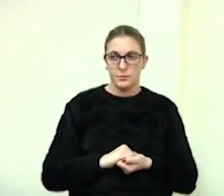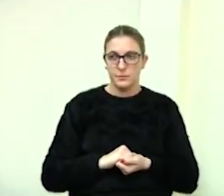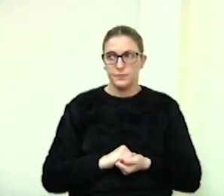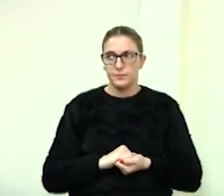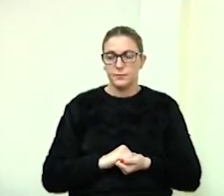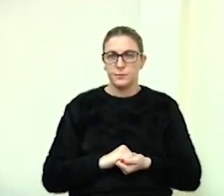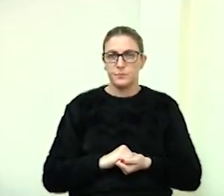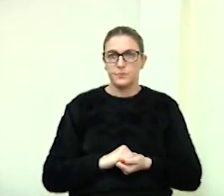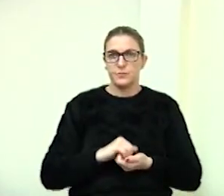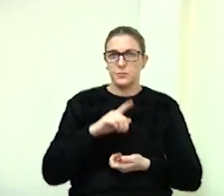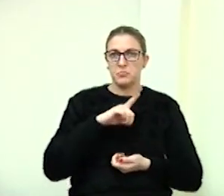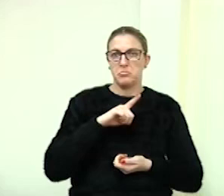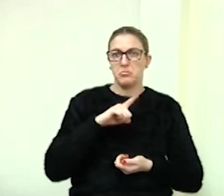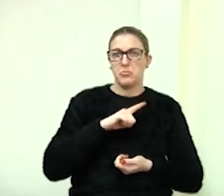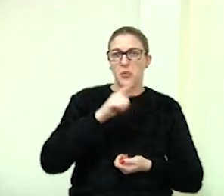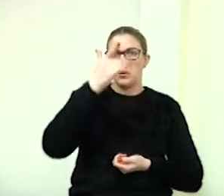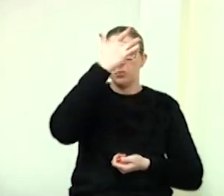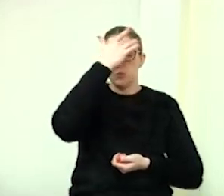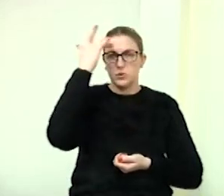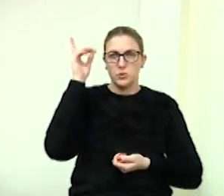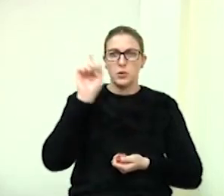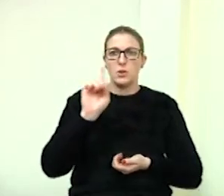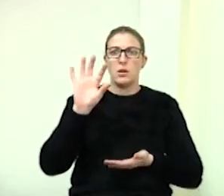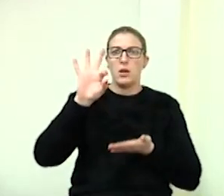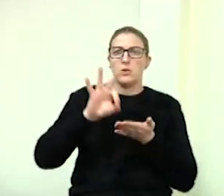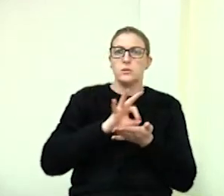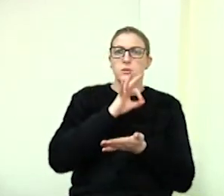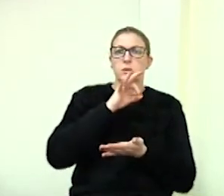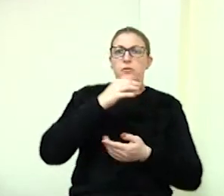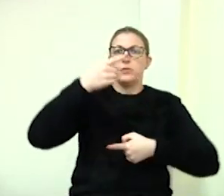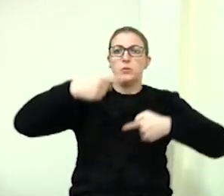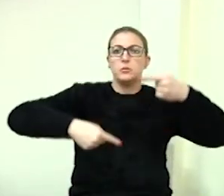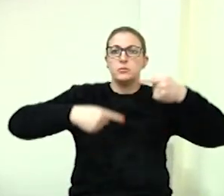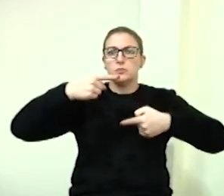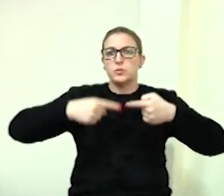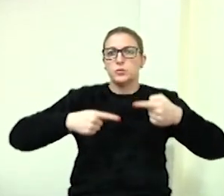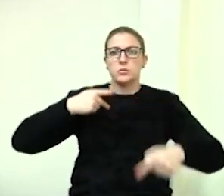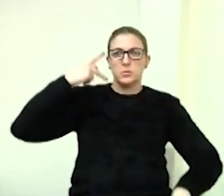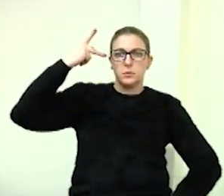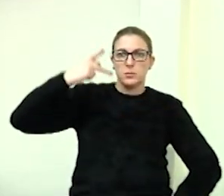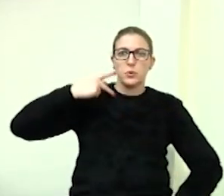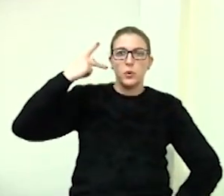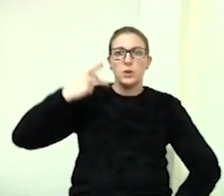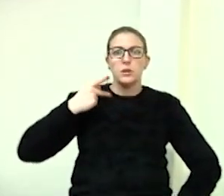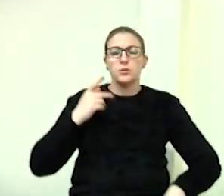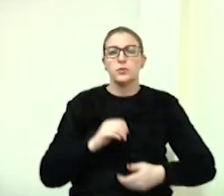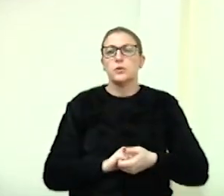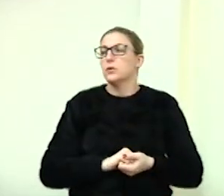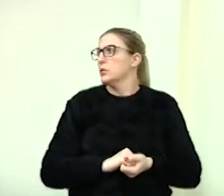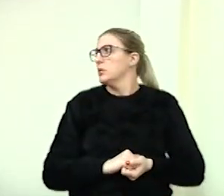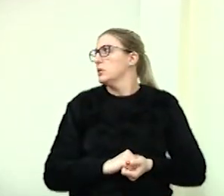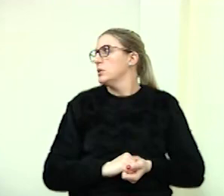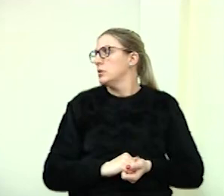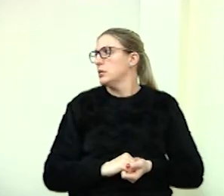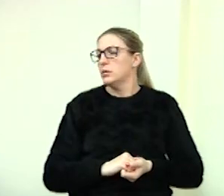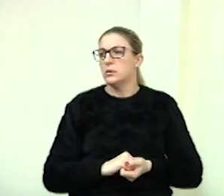Se tem alguém que não se inscreveu ainda para o expediente político? Até cinco.